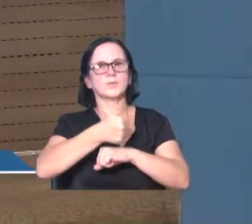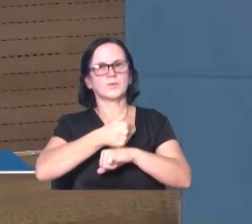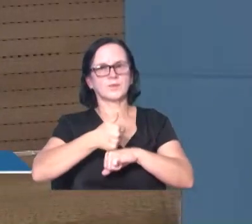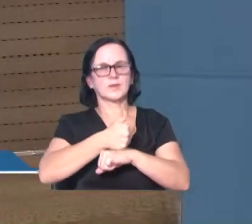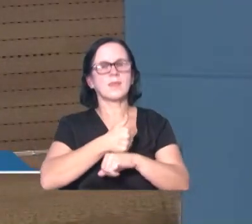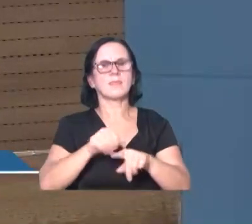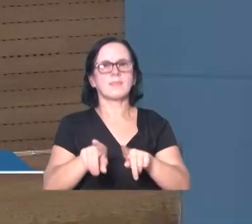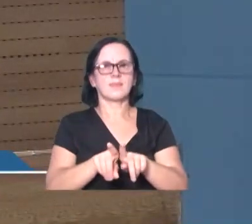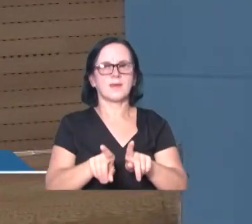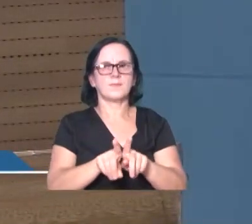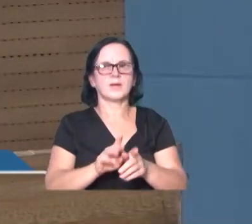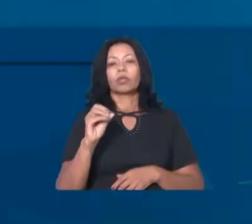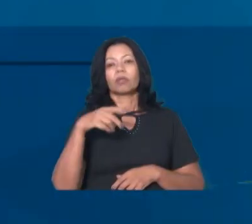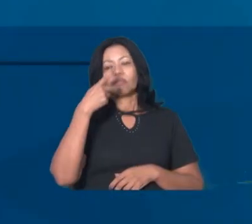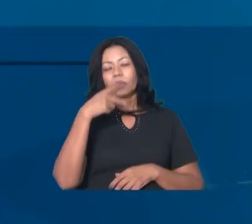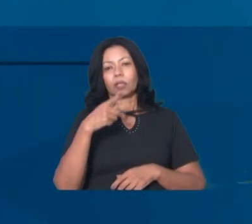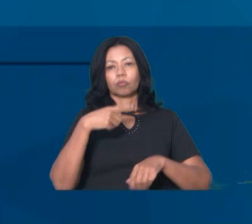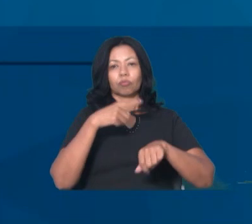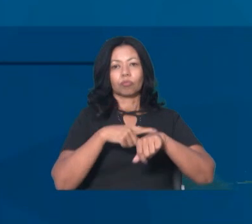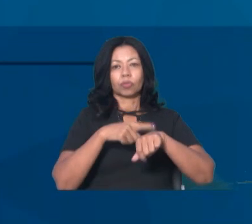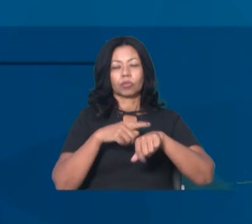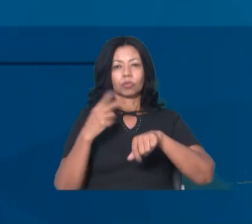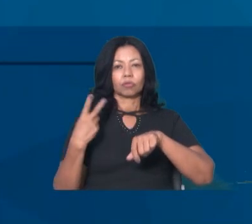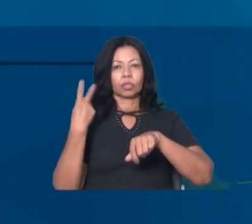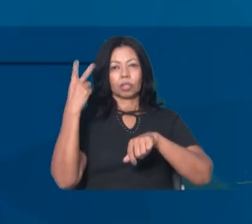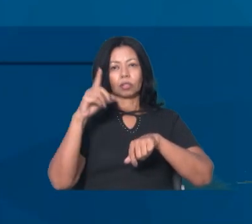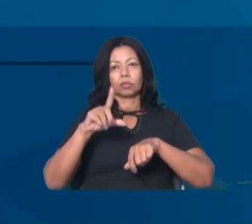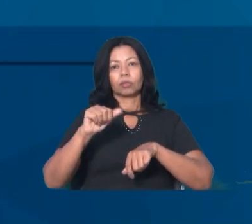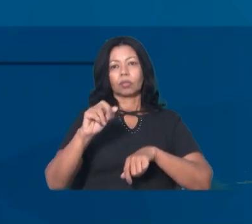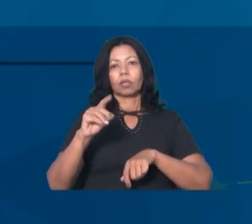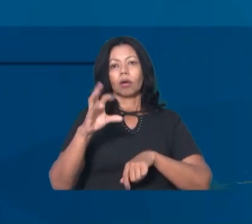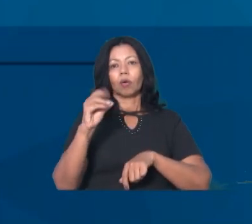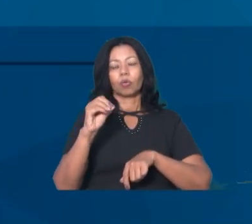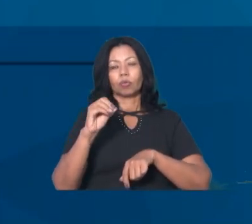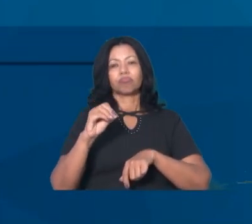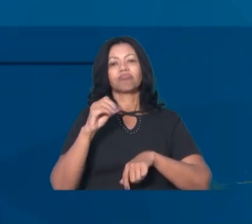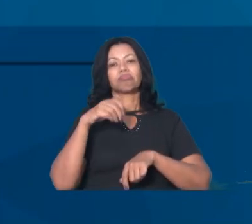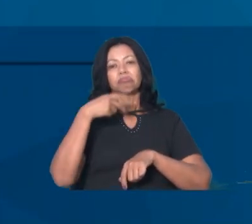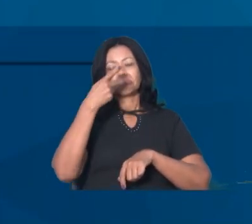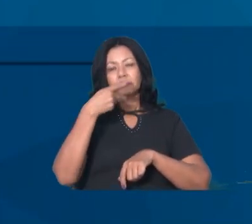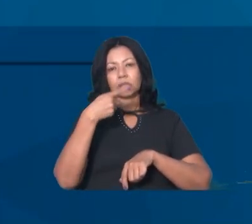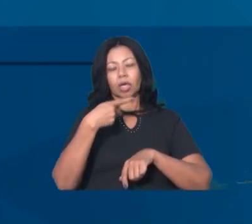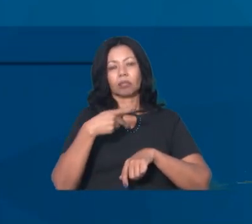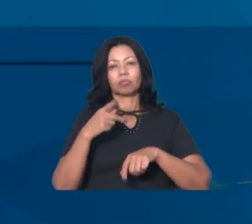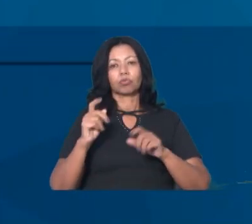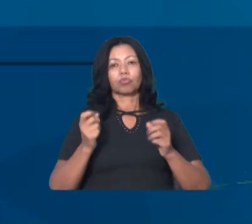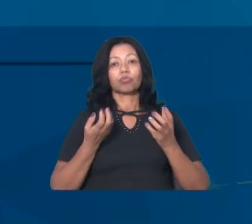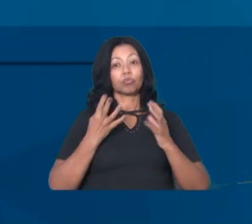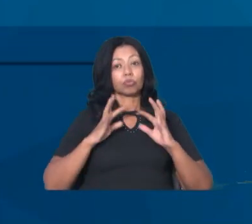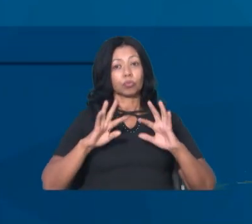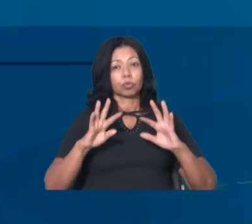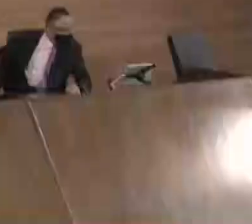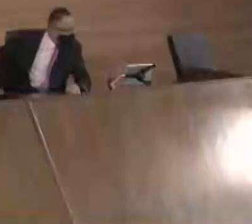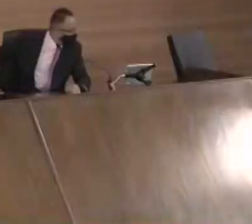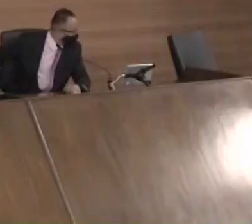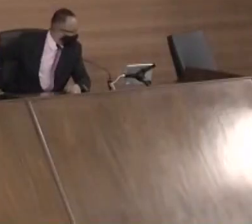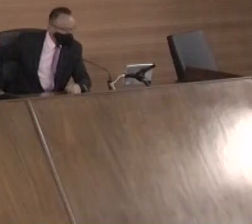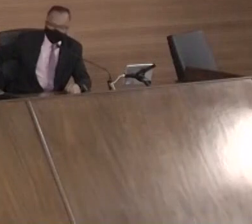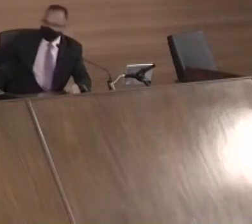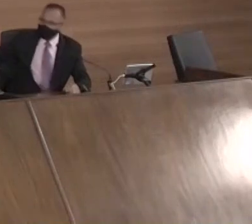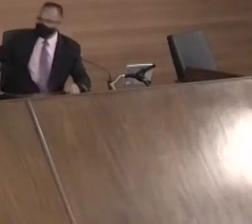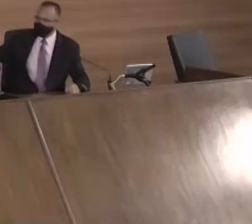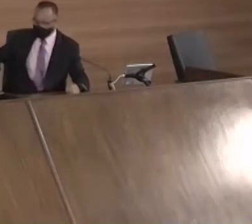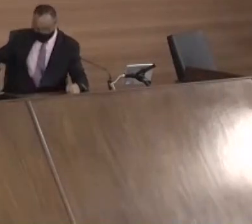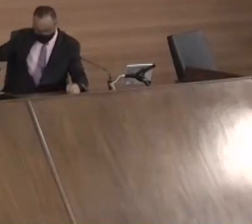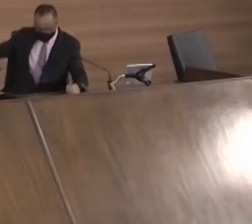Alemão, dispõe sobre o prazo de validade do laudo pericial que atesta transtornos do espectro autismo, o TEA,